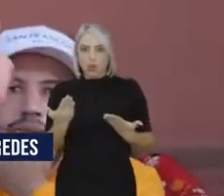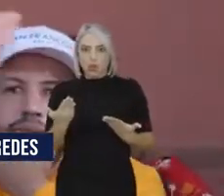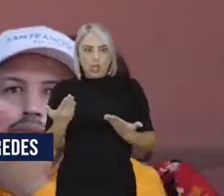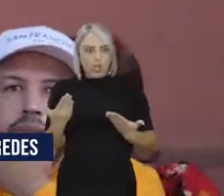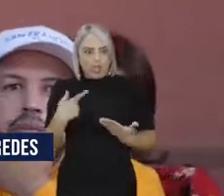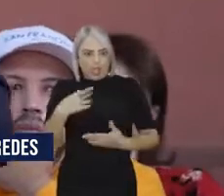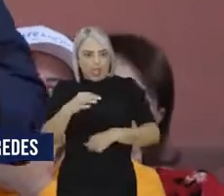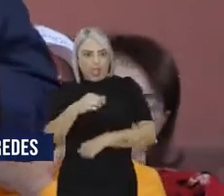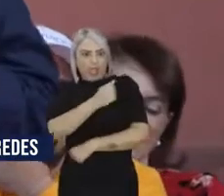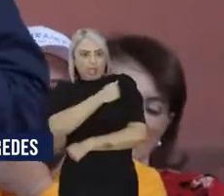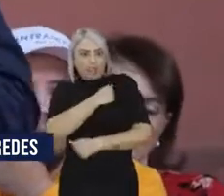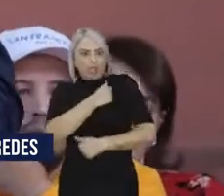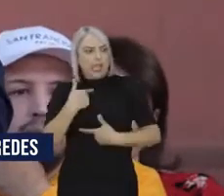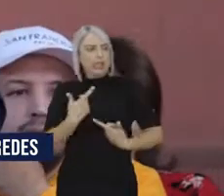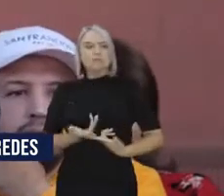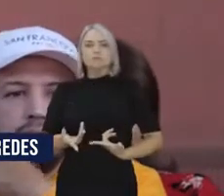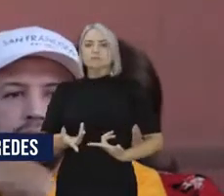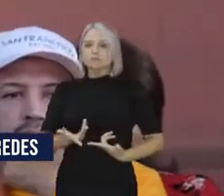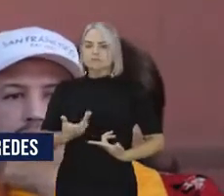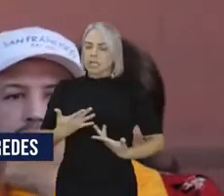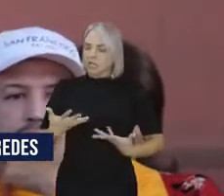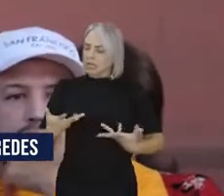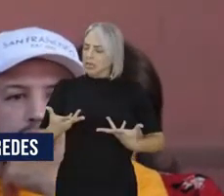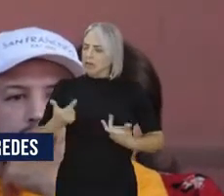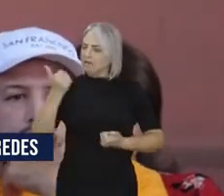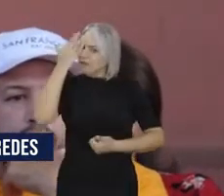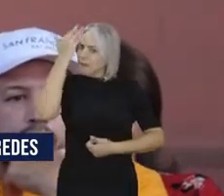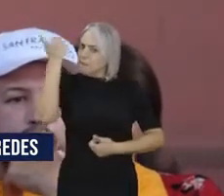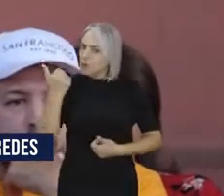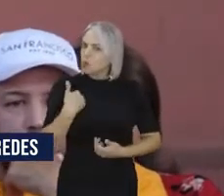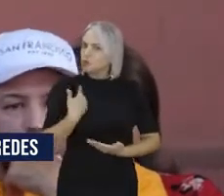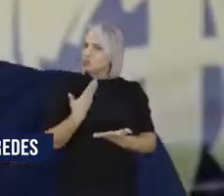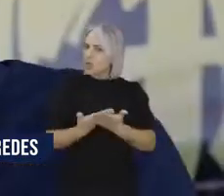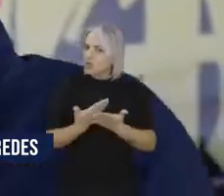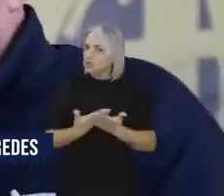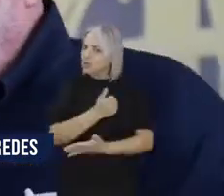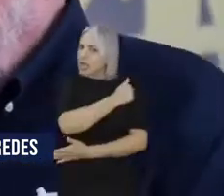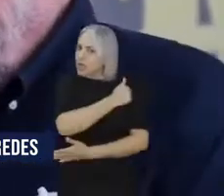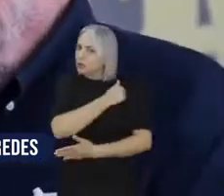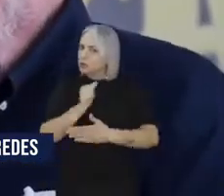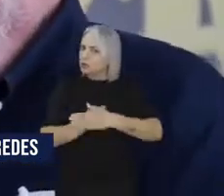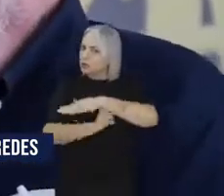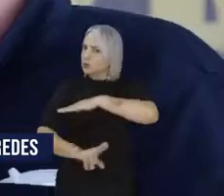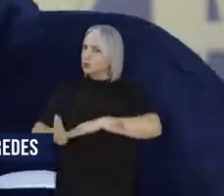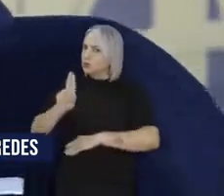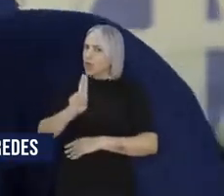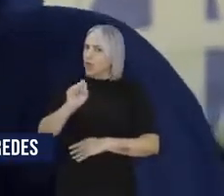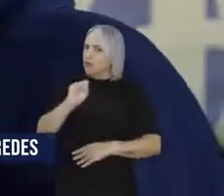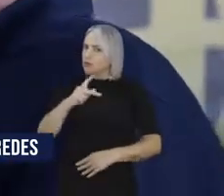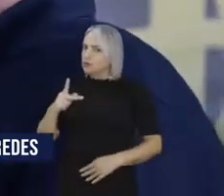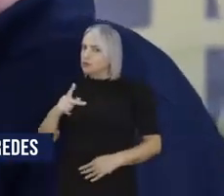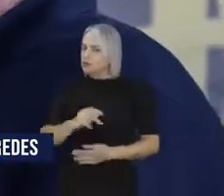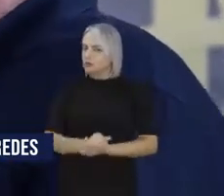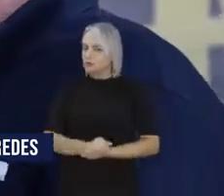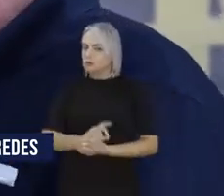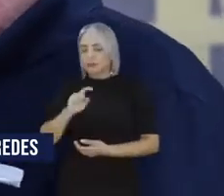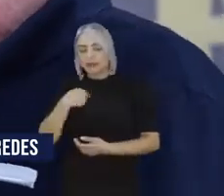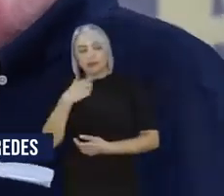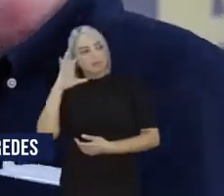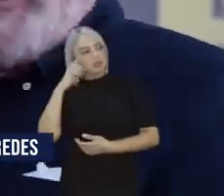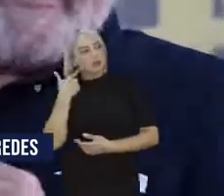visita extraordinário. E aí nós resolvemos que era preciso